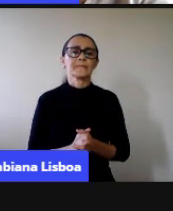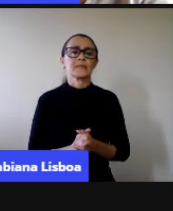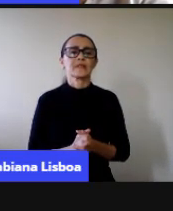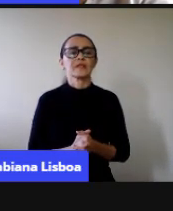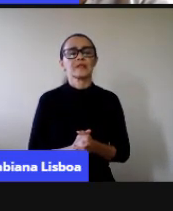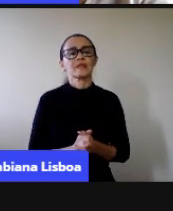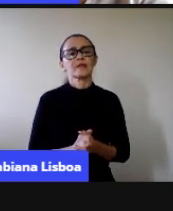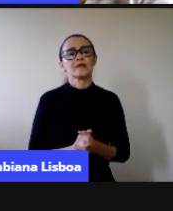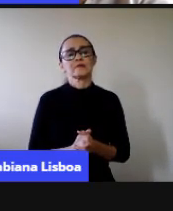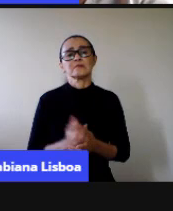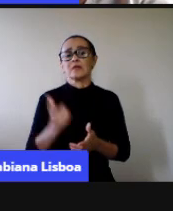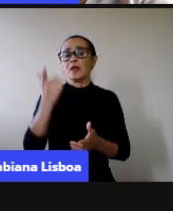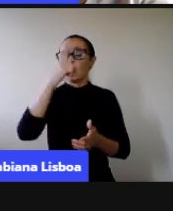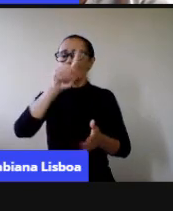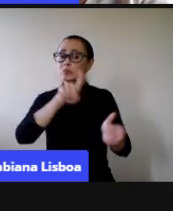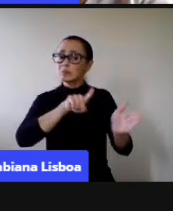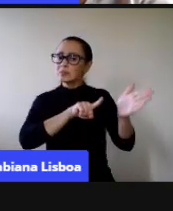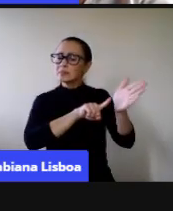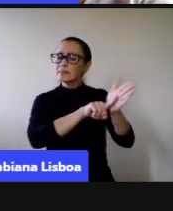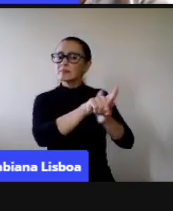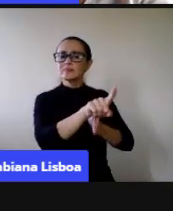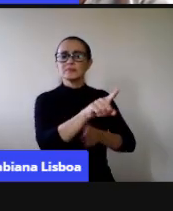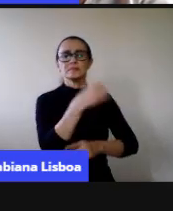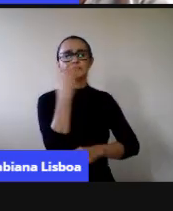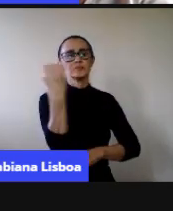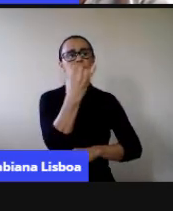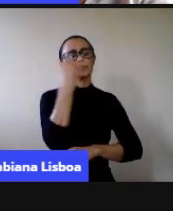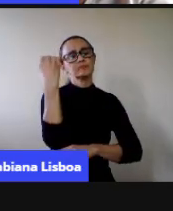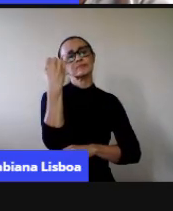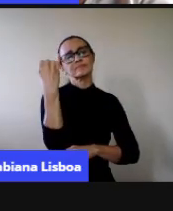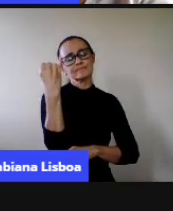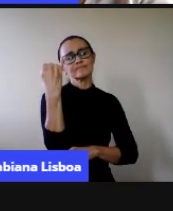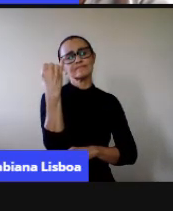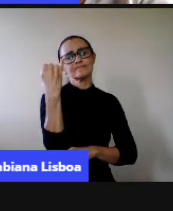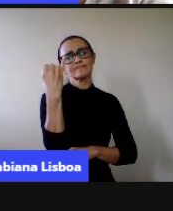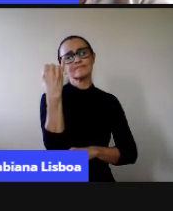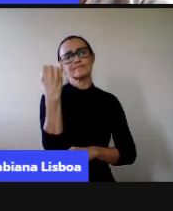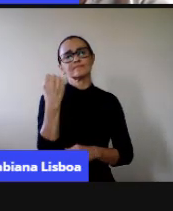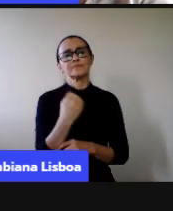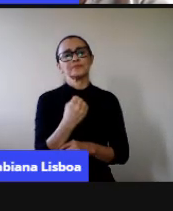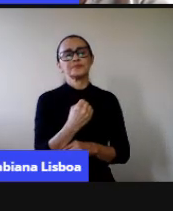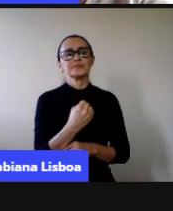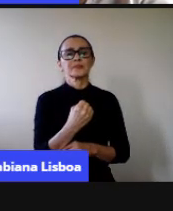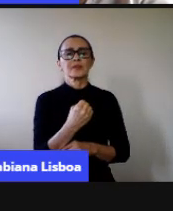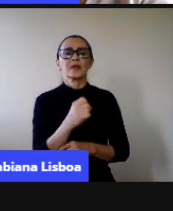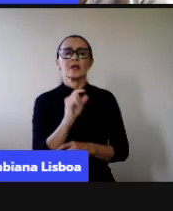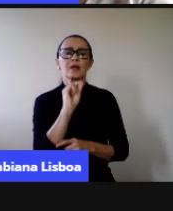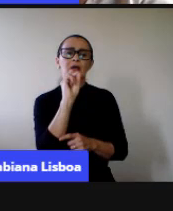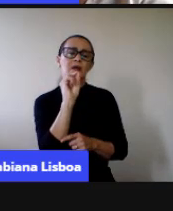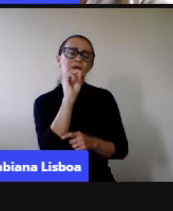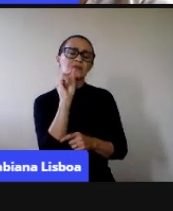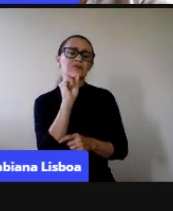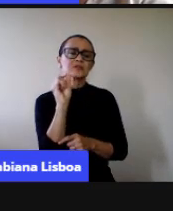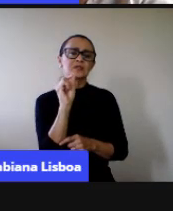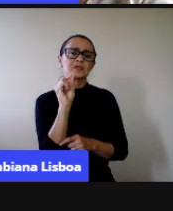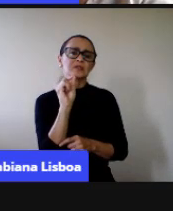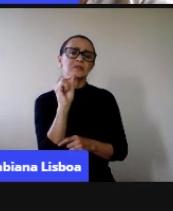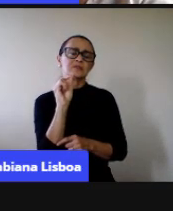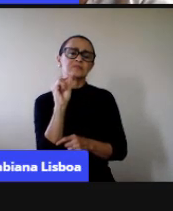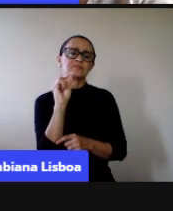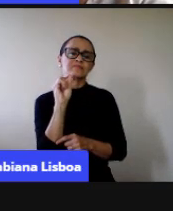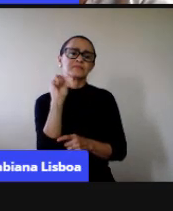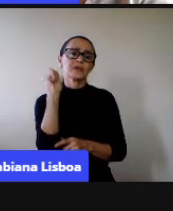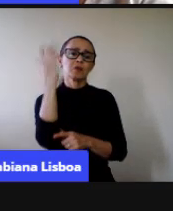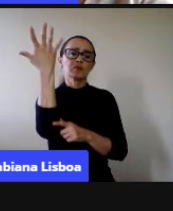Também um outro questionamento que a gente sempre faz se refere às atividades realizadas no Dia do Índio. Pode deixar no